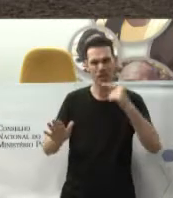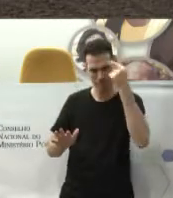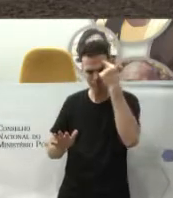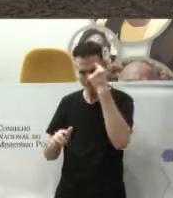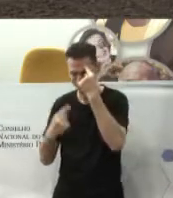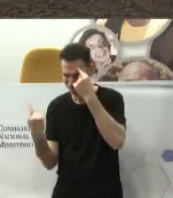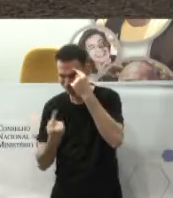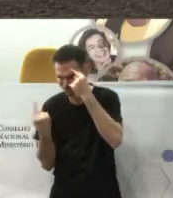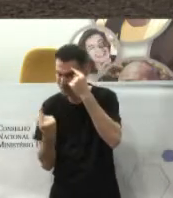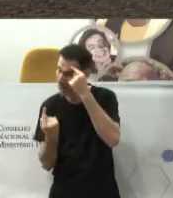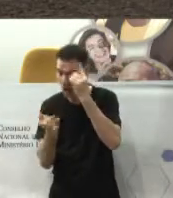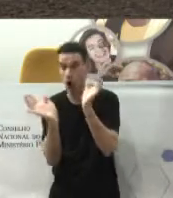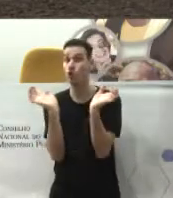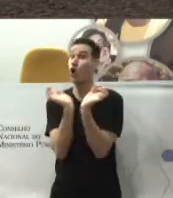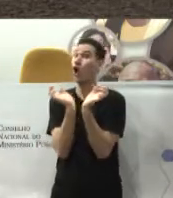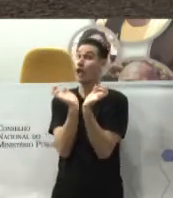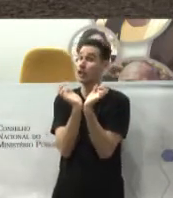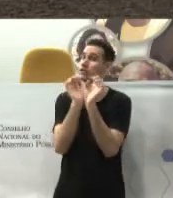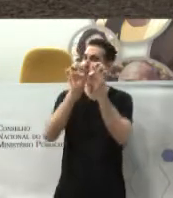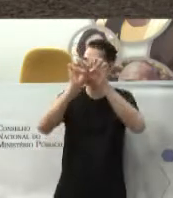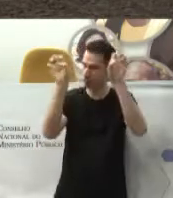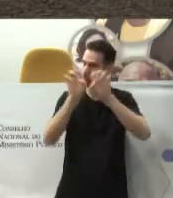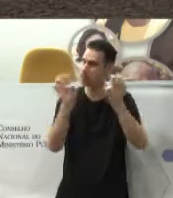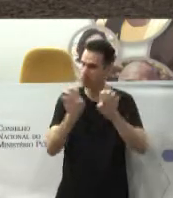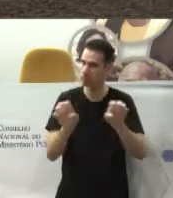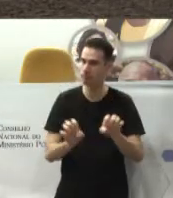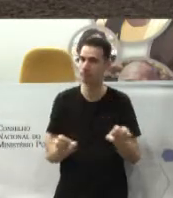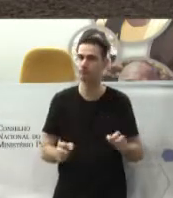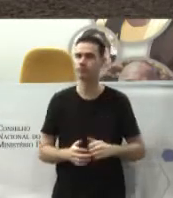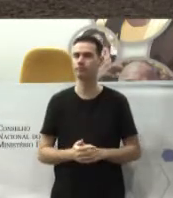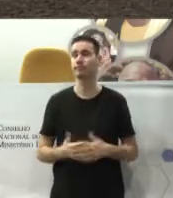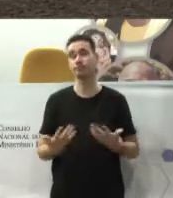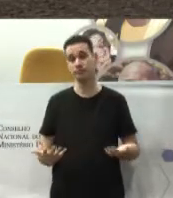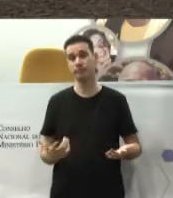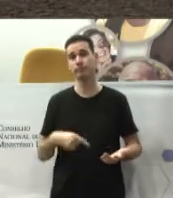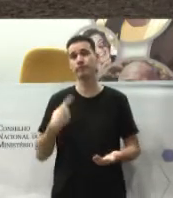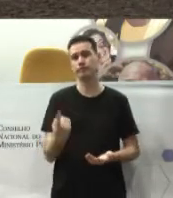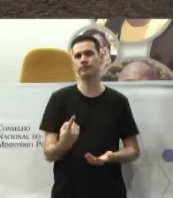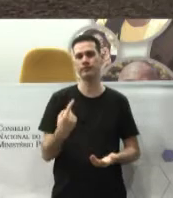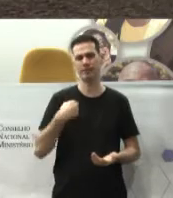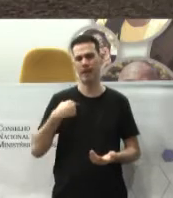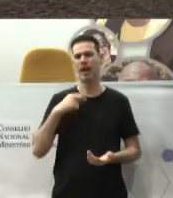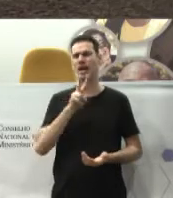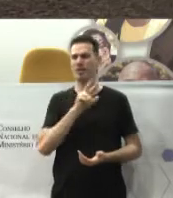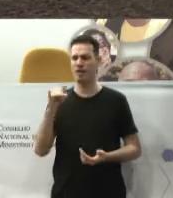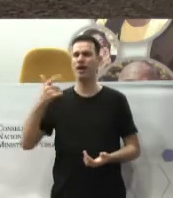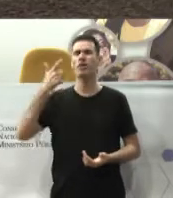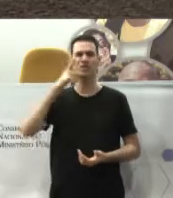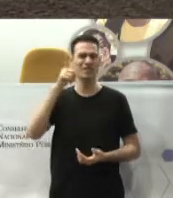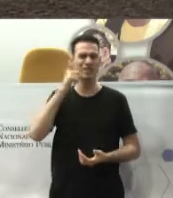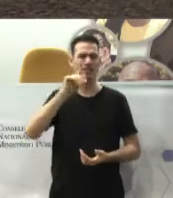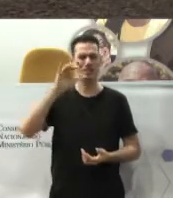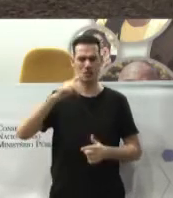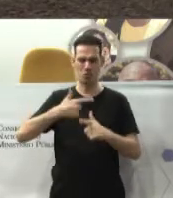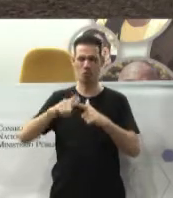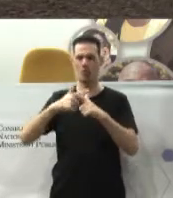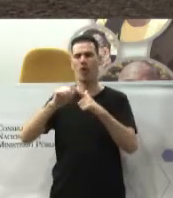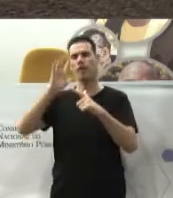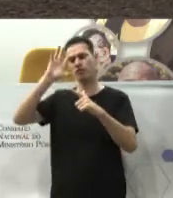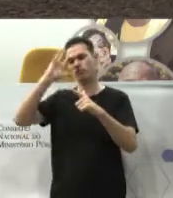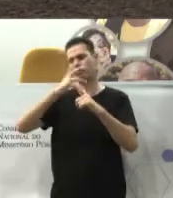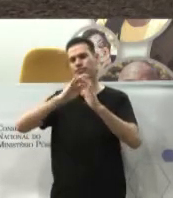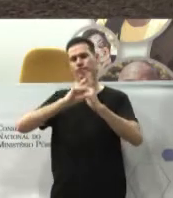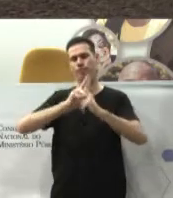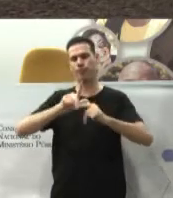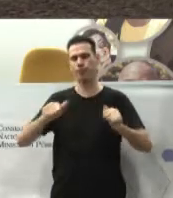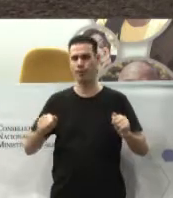aí ele explica lá como foi em cada país, etc, etc. Então, é isso. Você não vai resolver o problema. Se você quiser, de fato, causar um